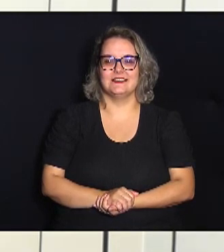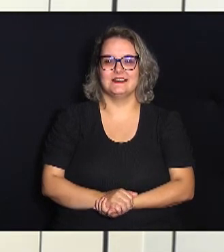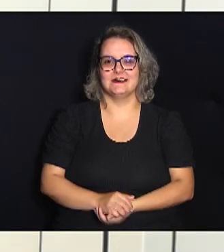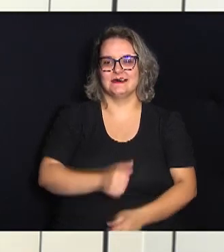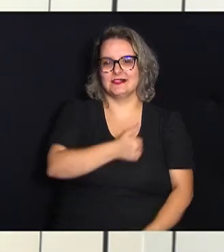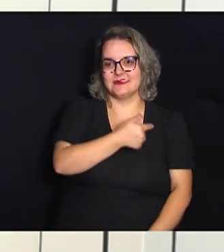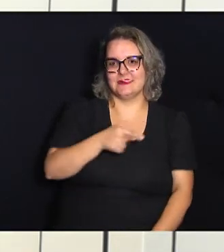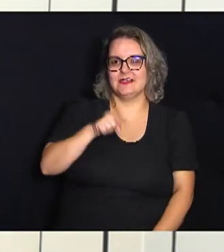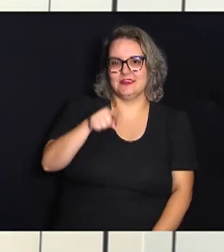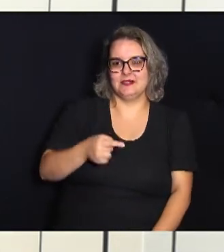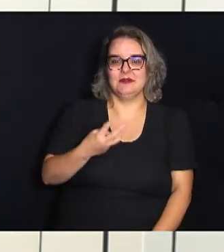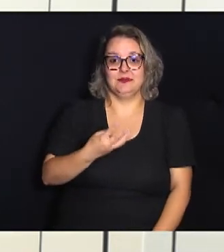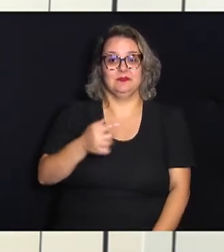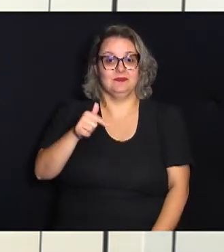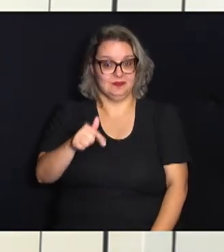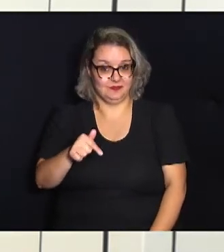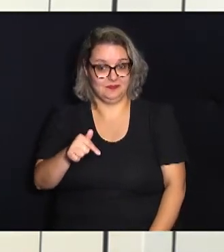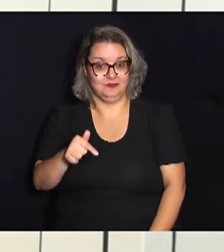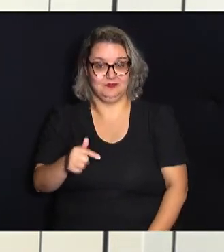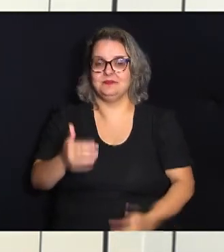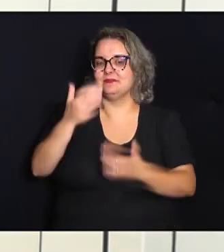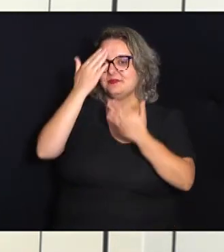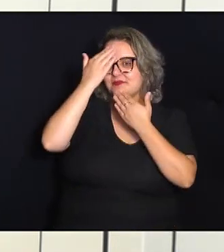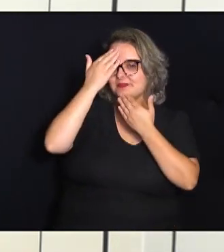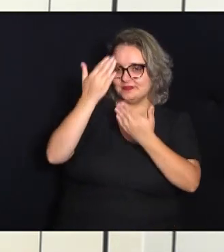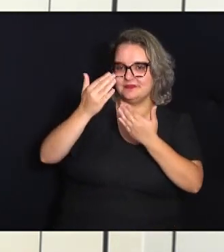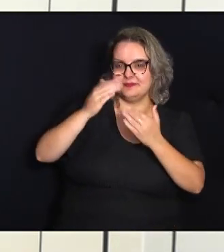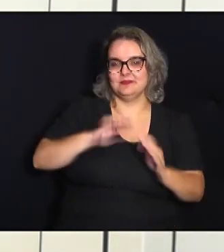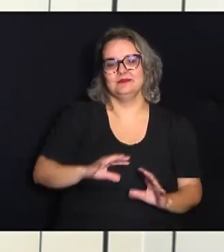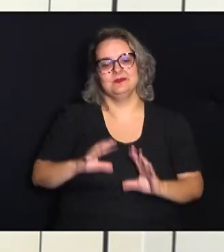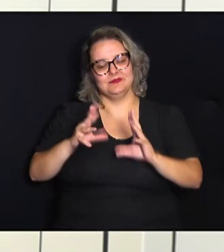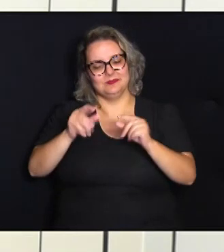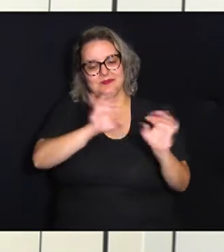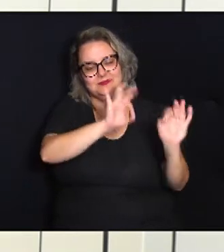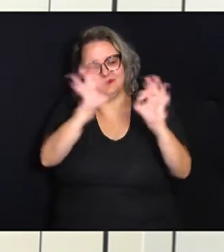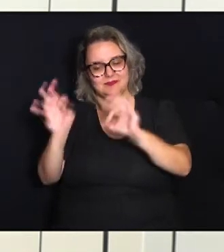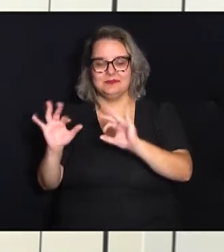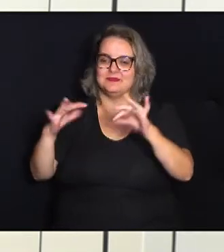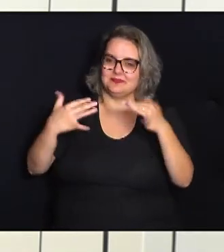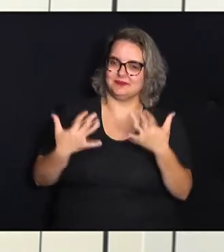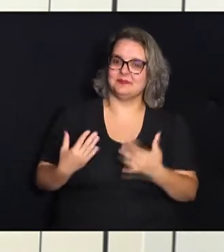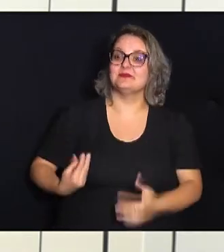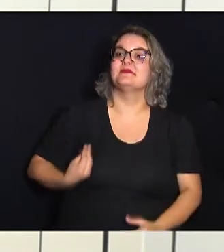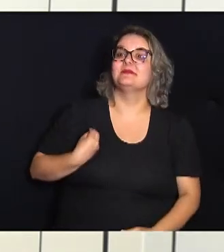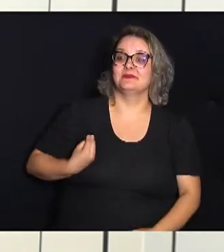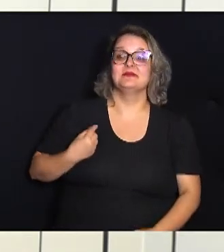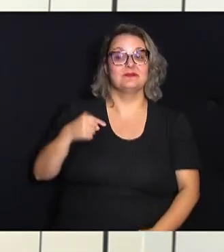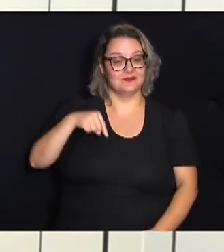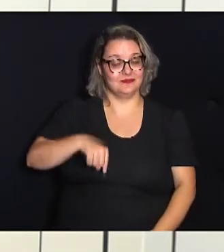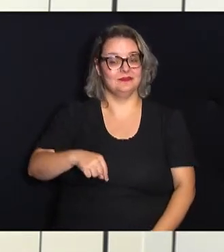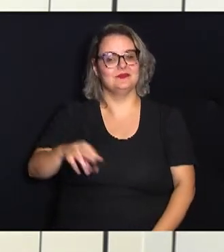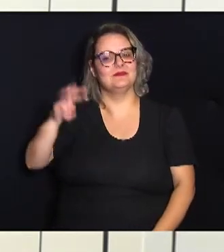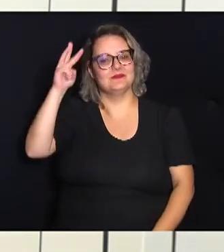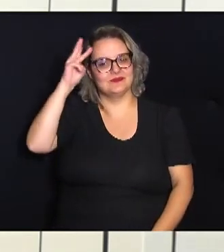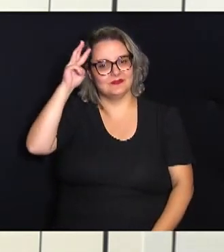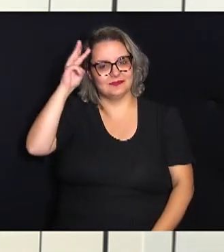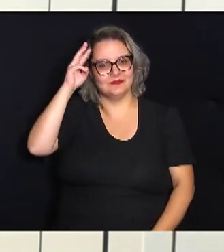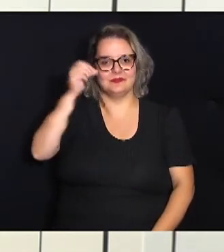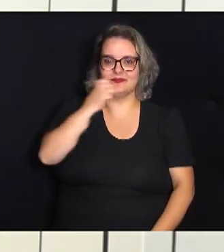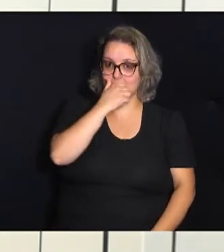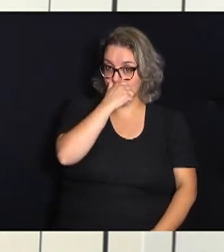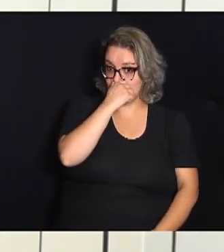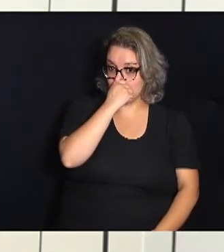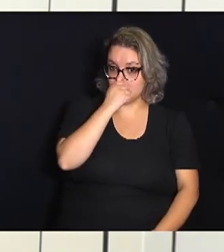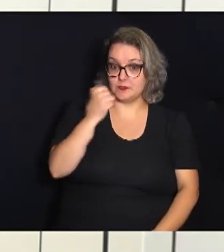12:00 mais 37 minutos, muito obrigado pela sua companhia, pela sua audiência, estamos ao vivo nesta terça-feira, a